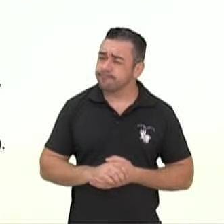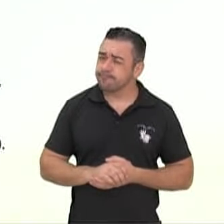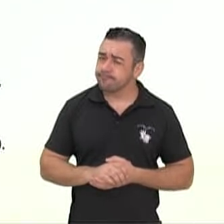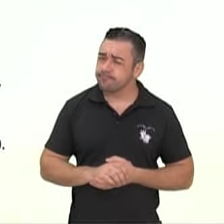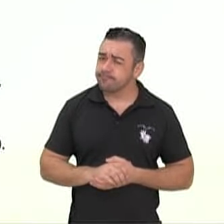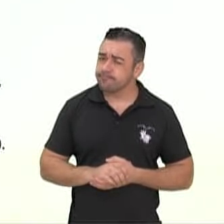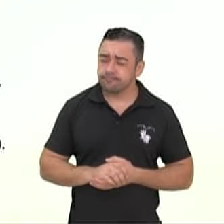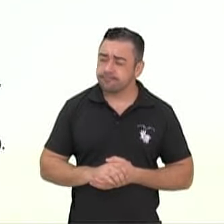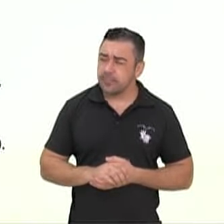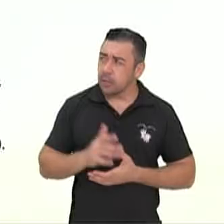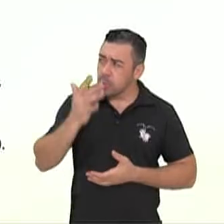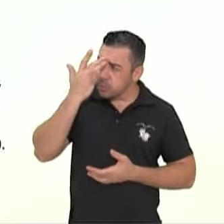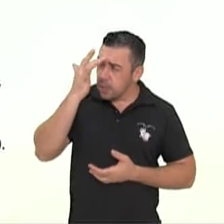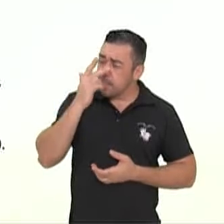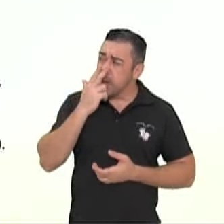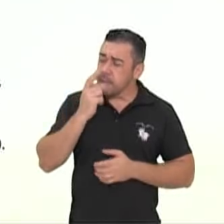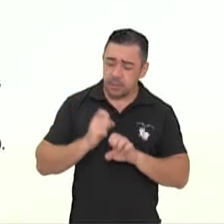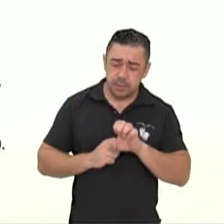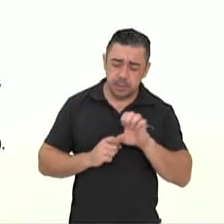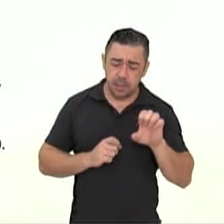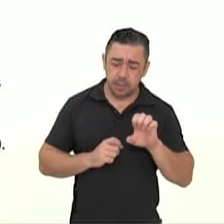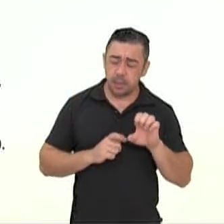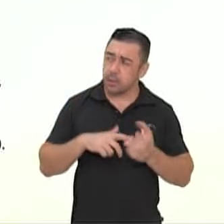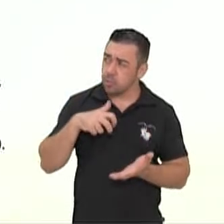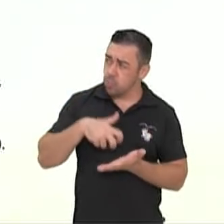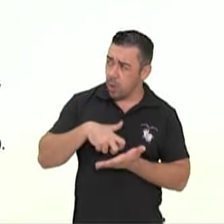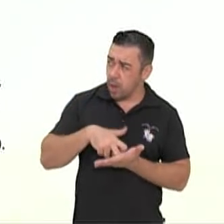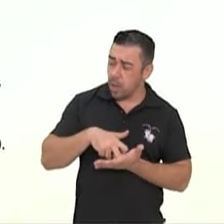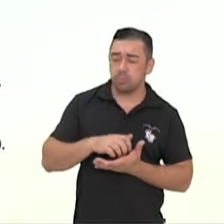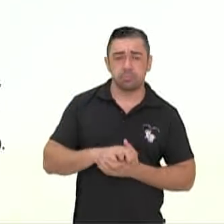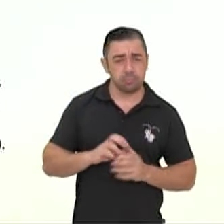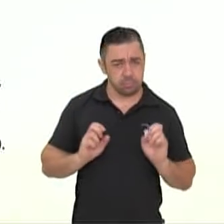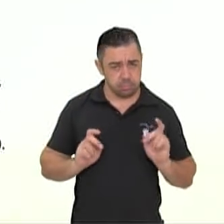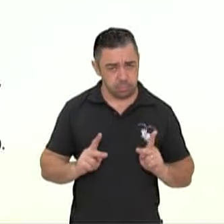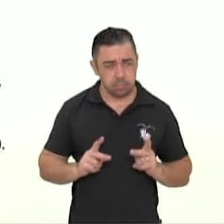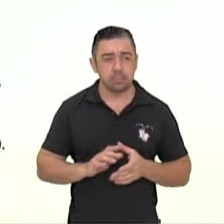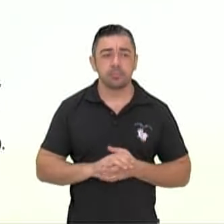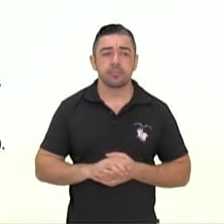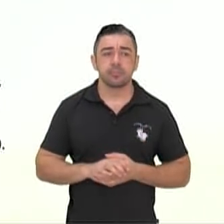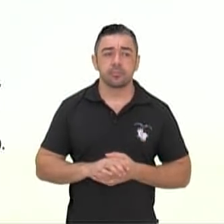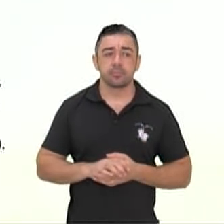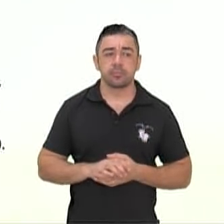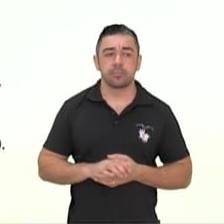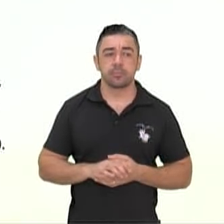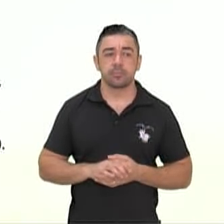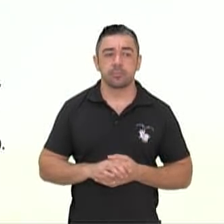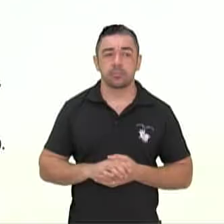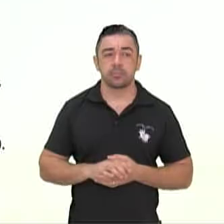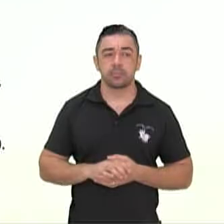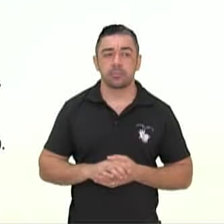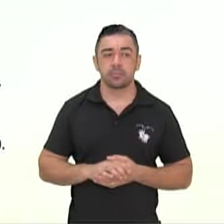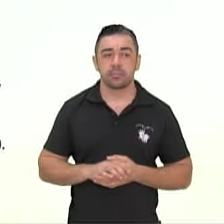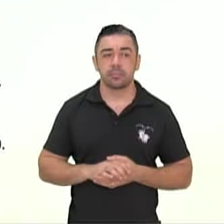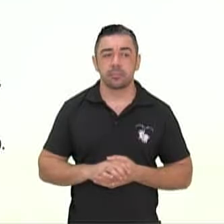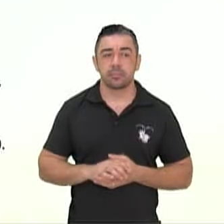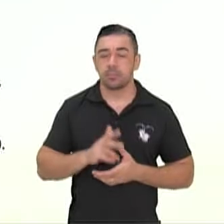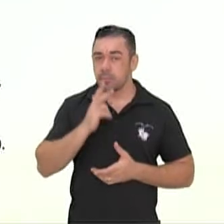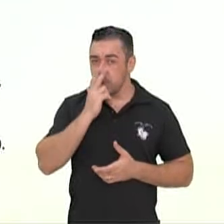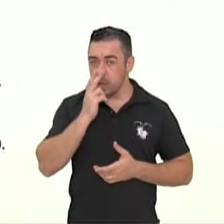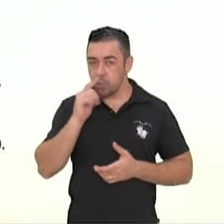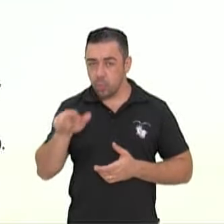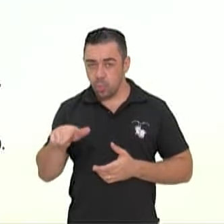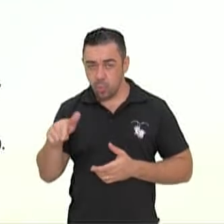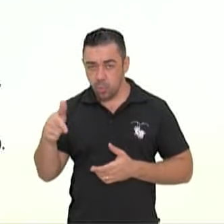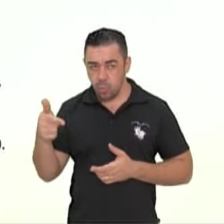Não sei, professor, do lado esquerdo aqui parece que está de joelhos. Bom também. Me parece, professor, que o